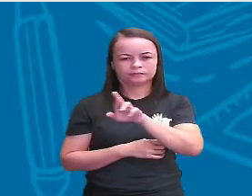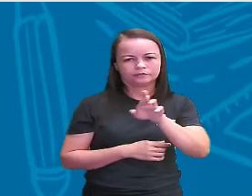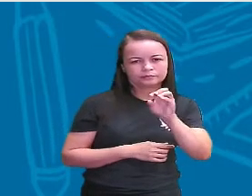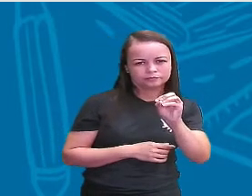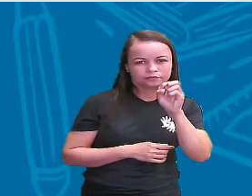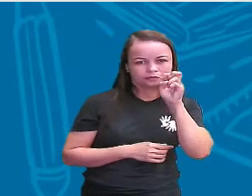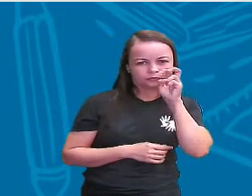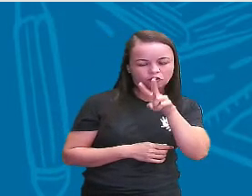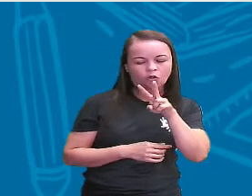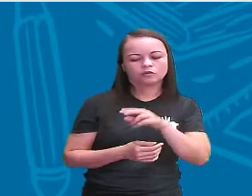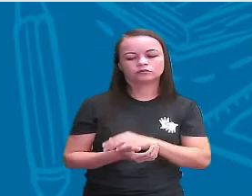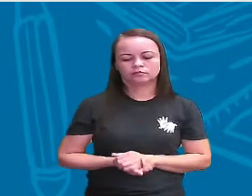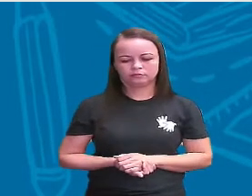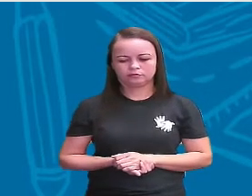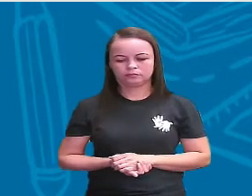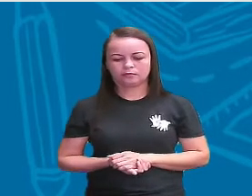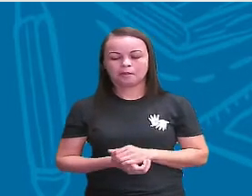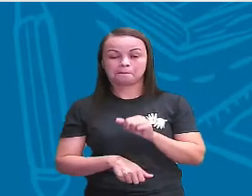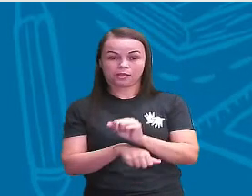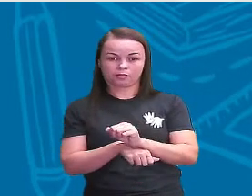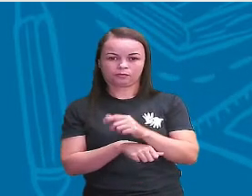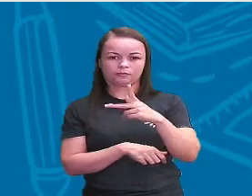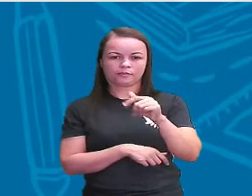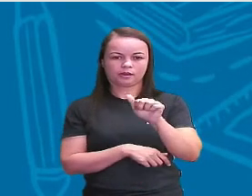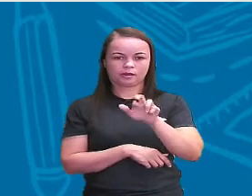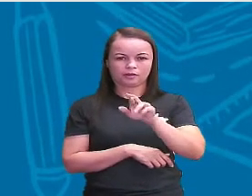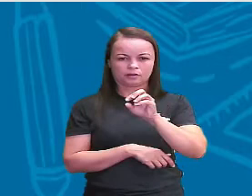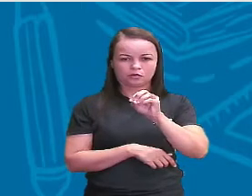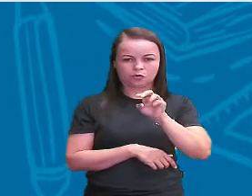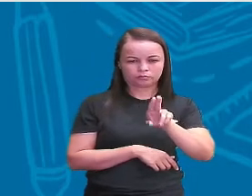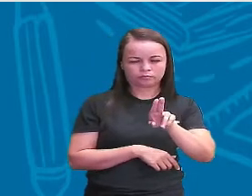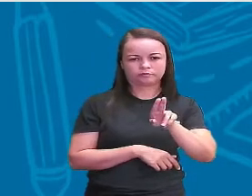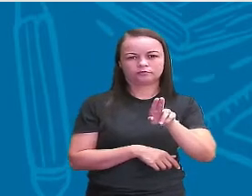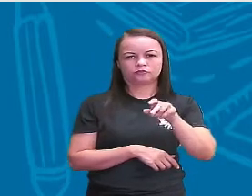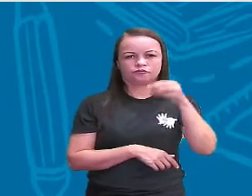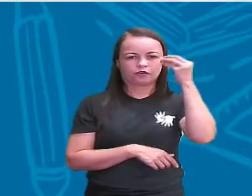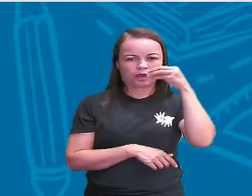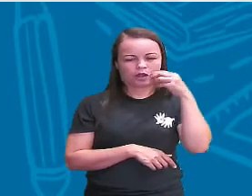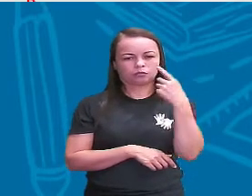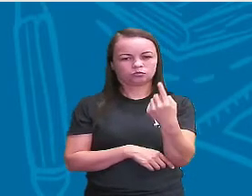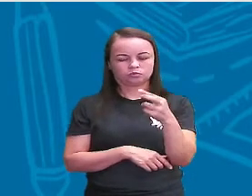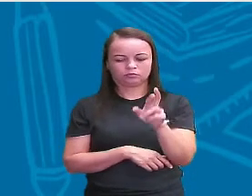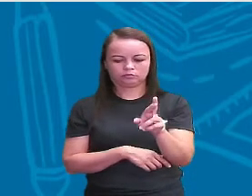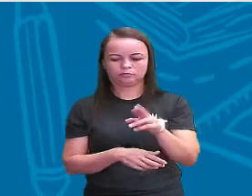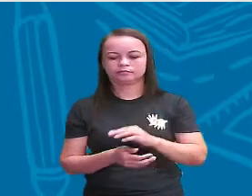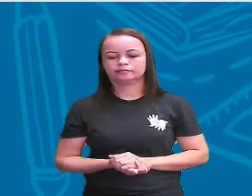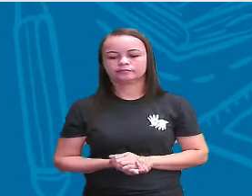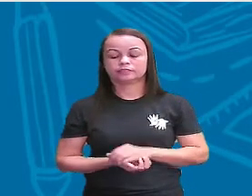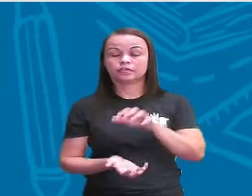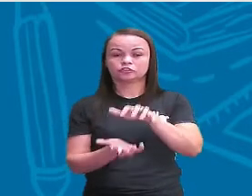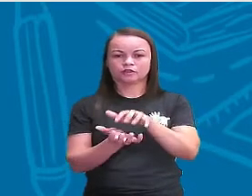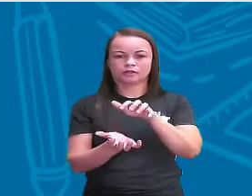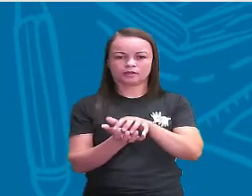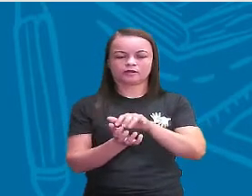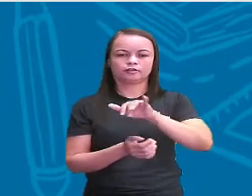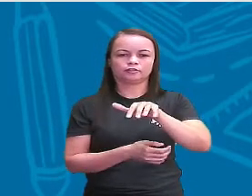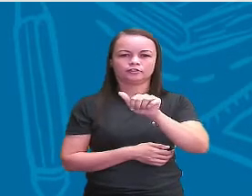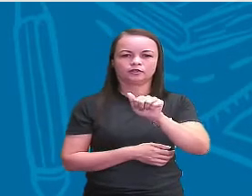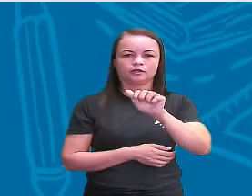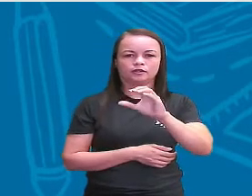parou, apenas um R. Na palavra jacaré, também eu tenho um R. E